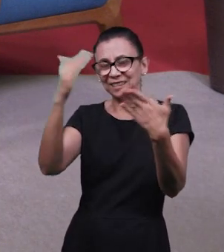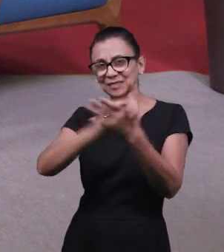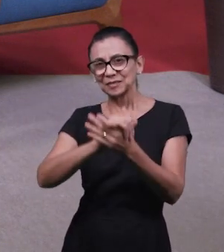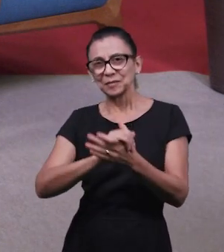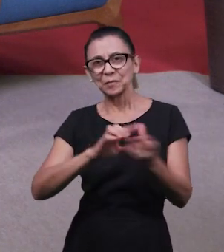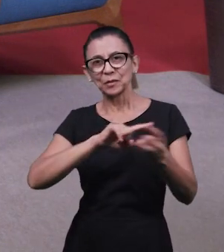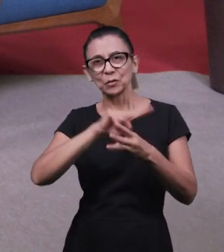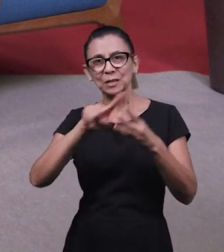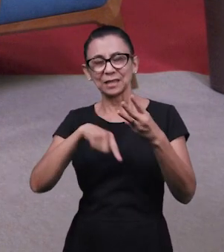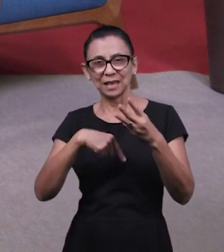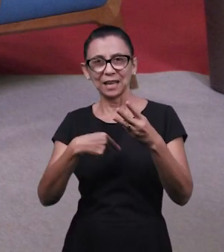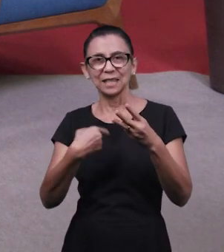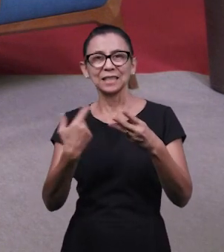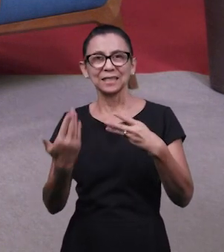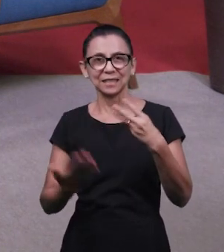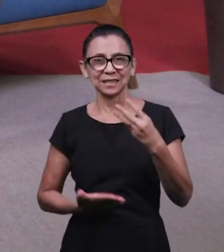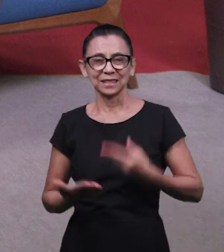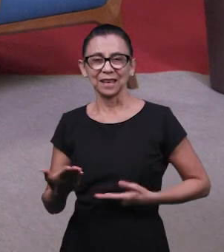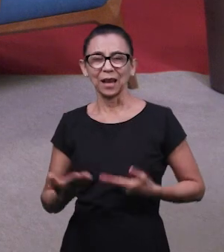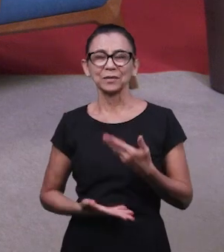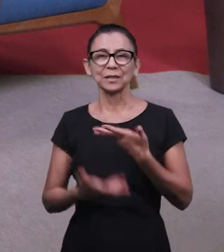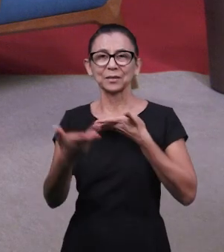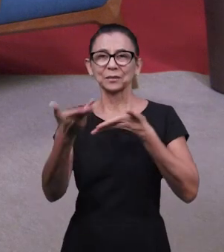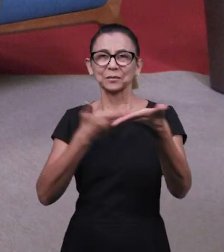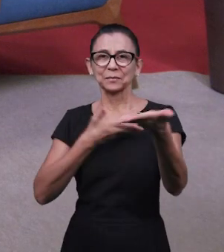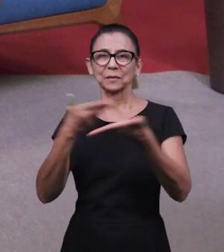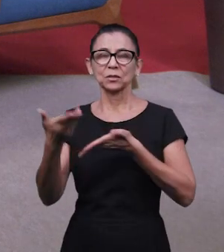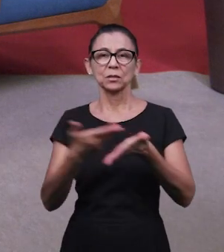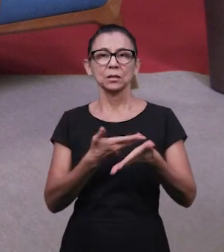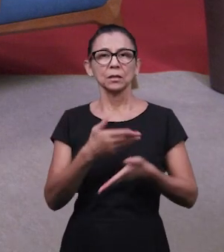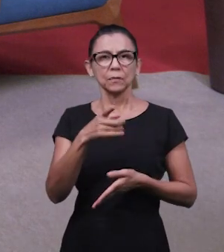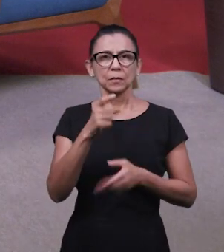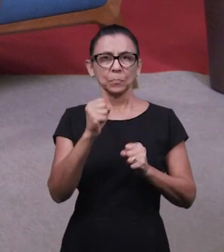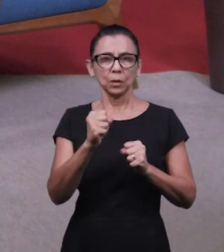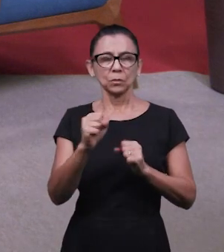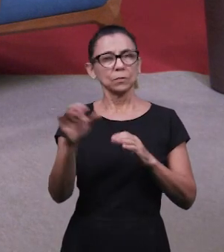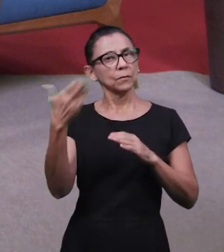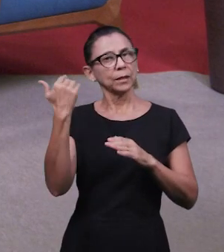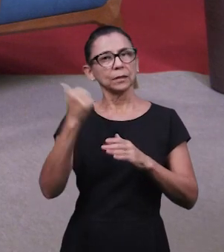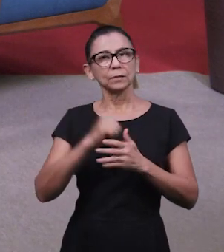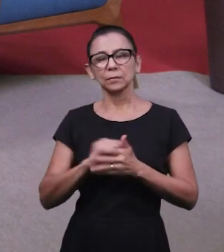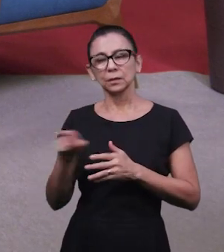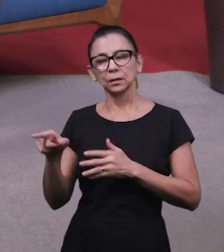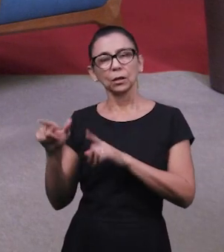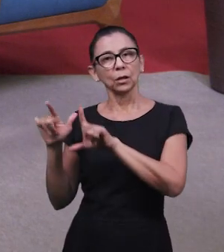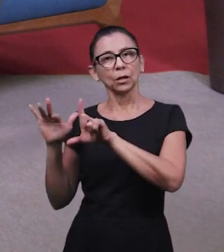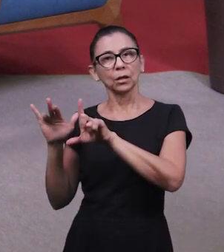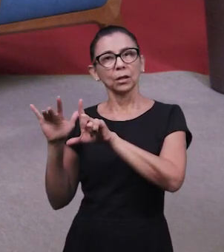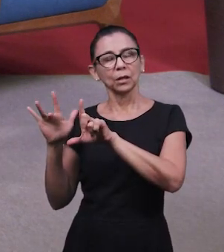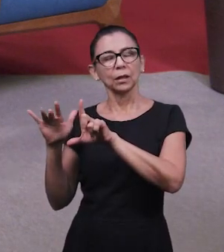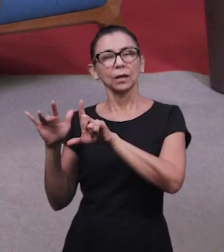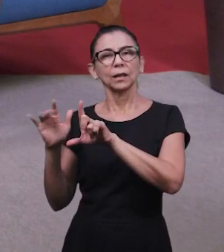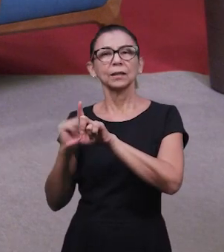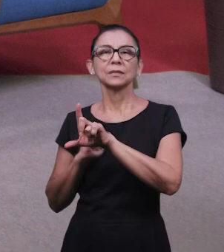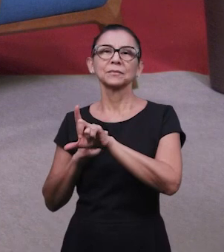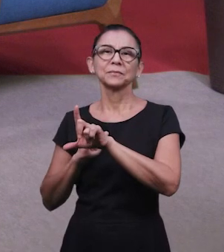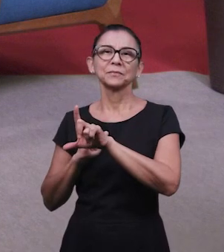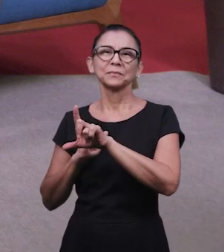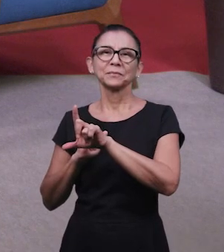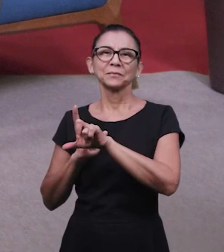uma alegria de saber que a doutrina tem sido unificada nas nossas vidas. A paz do Senhor Jesus. Obrigado,